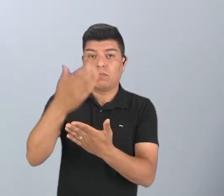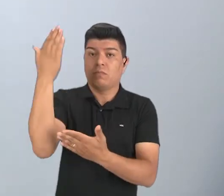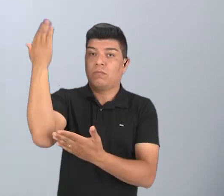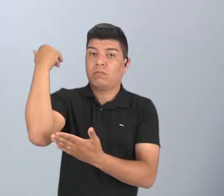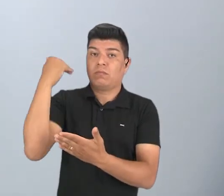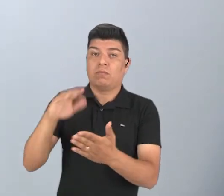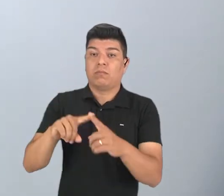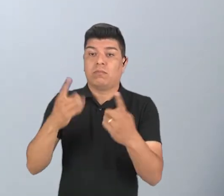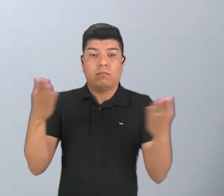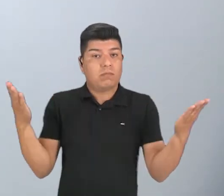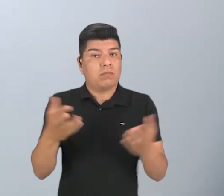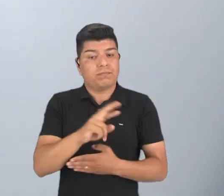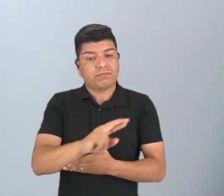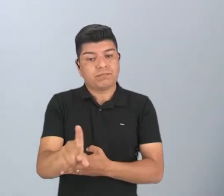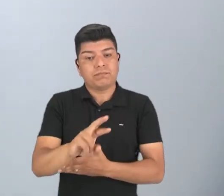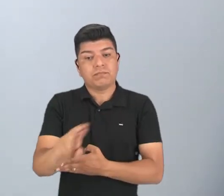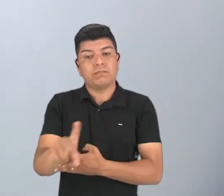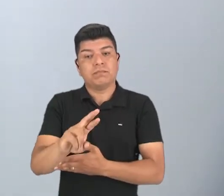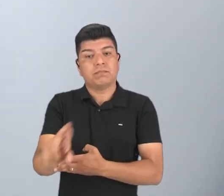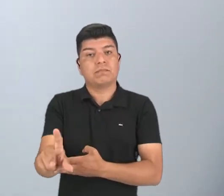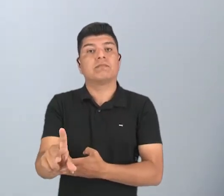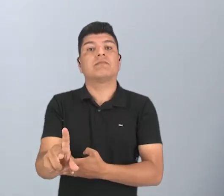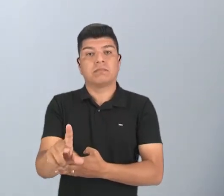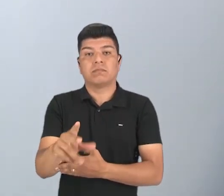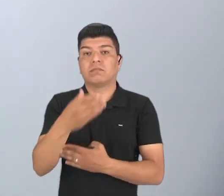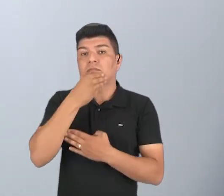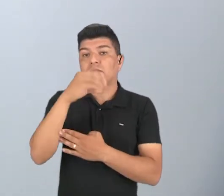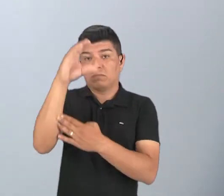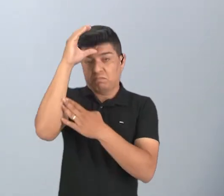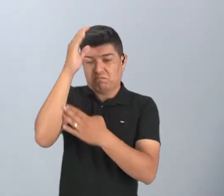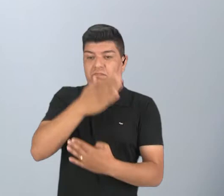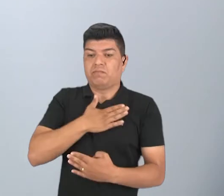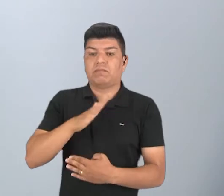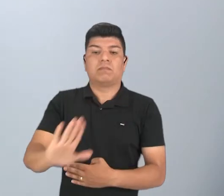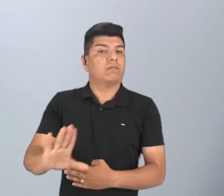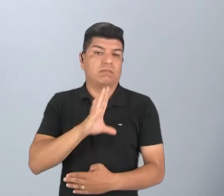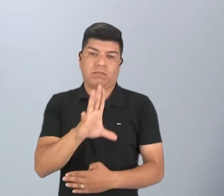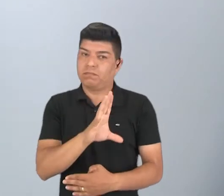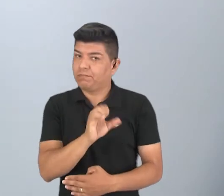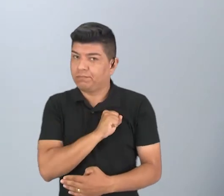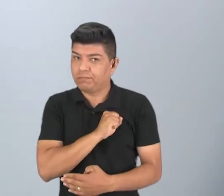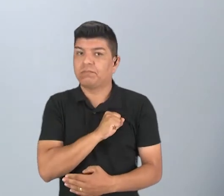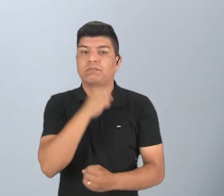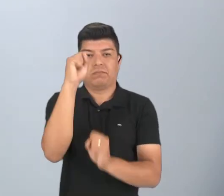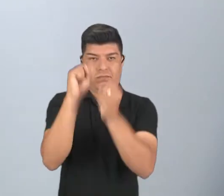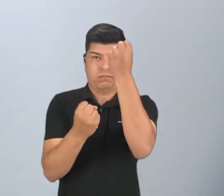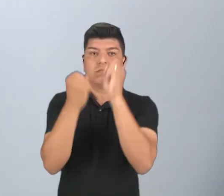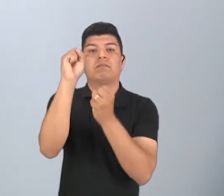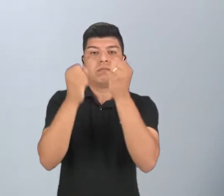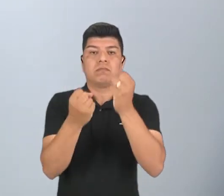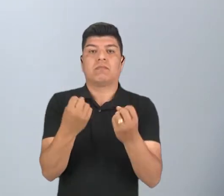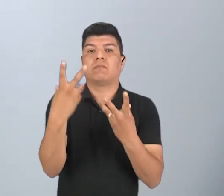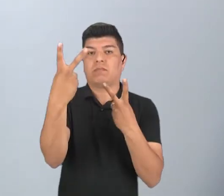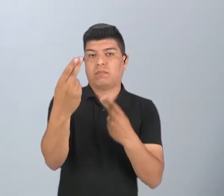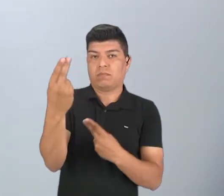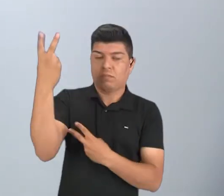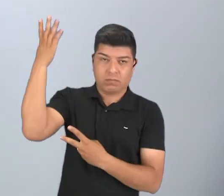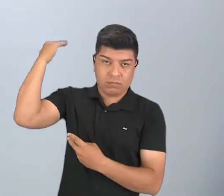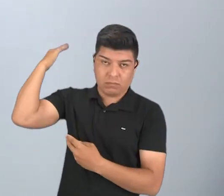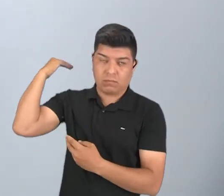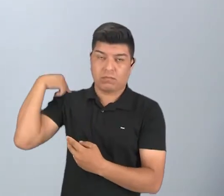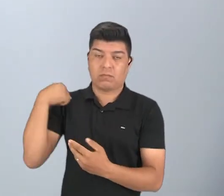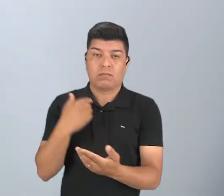mais. Pode ser que o tio aí já não goste tanto, já não ame tanto máquinas quanto antes. É uma ação